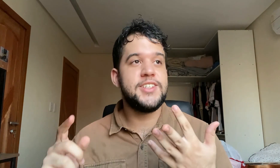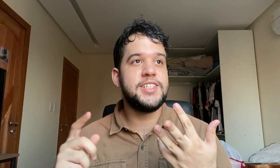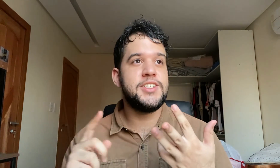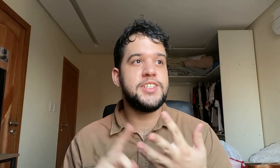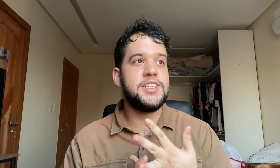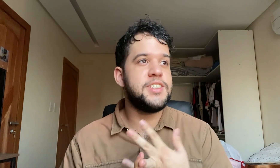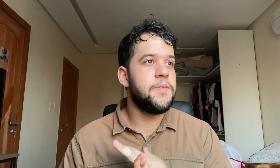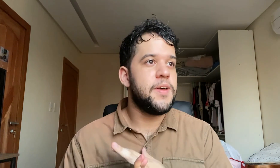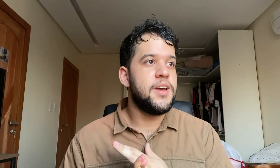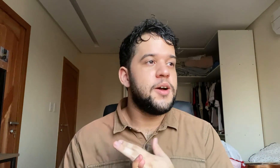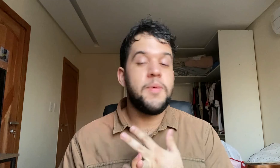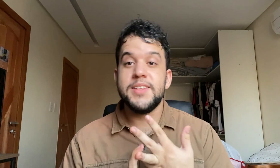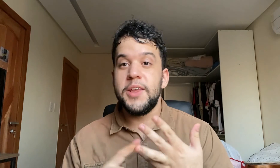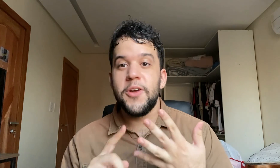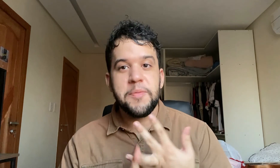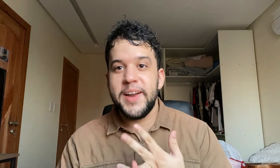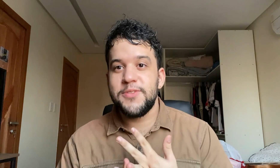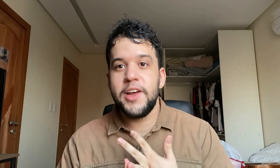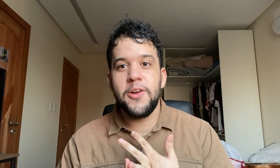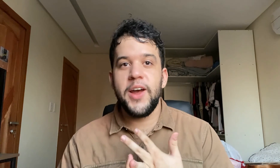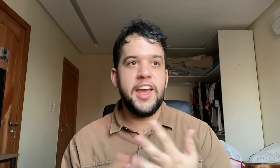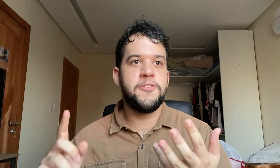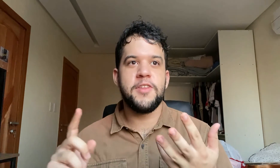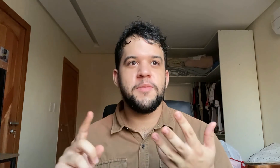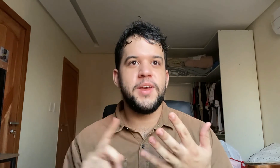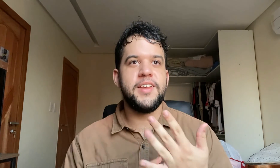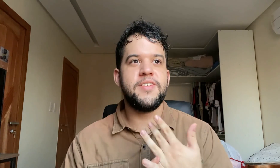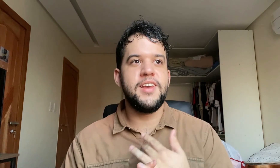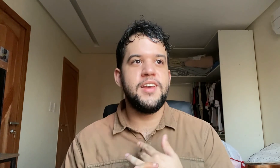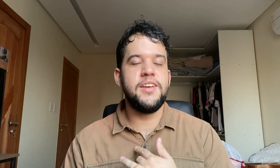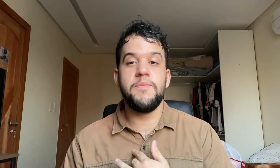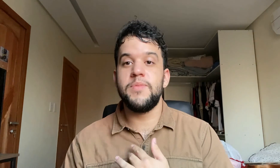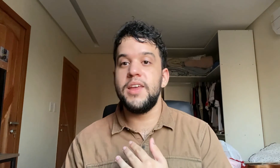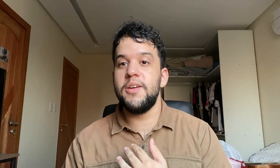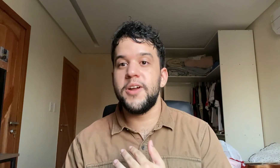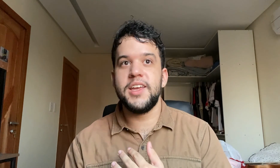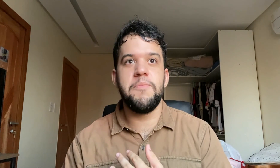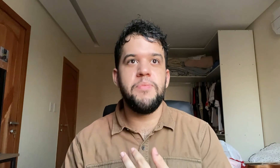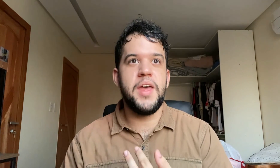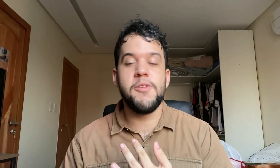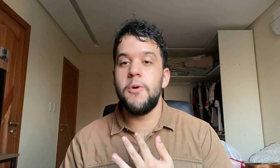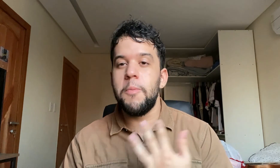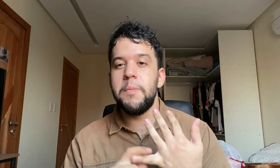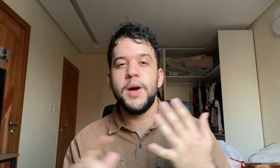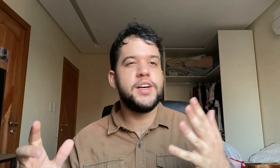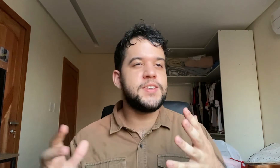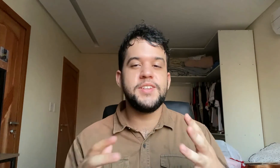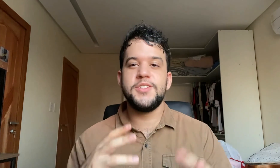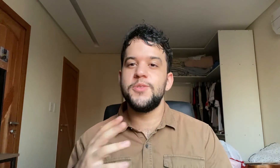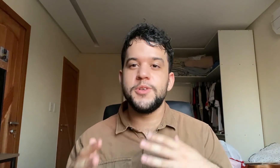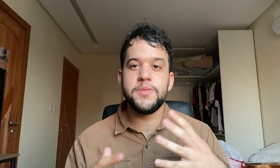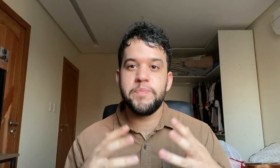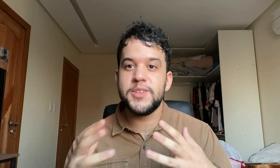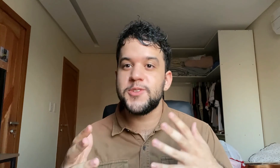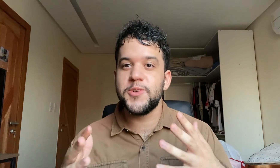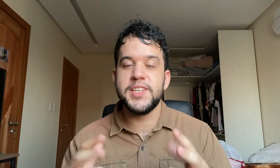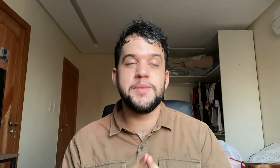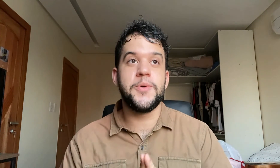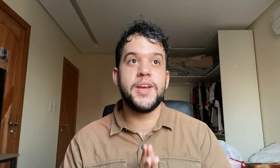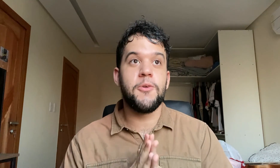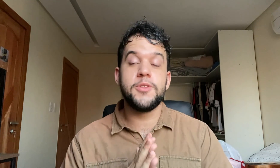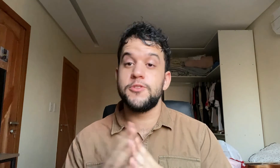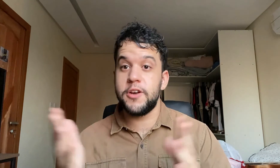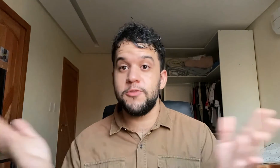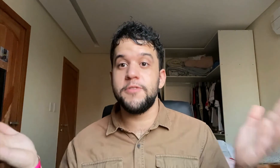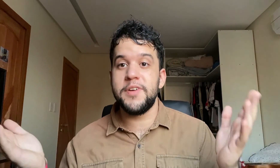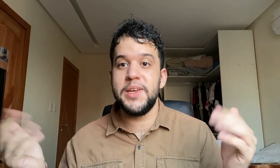guerra, tem hora que parece Velho Oeste também, assim. Tem hora que é um romance de duas pessoas, assim,